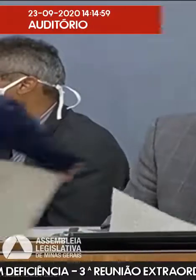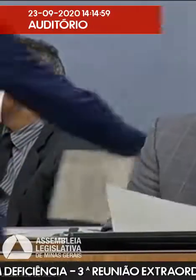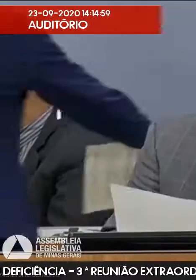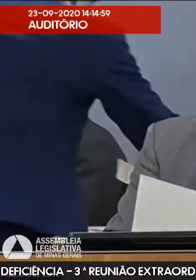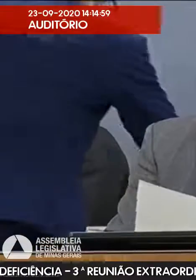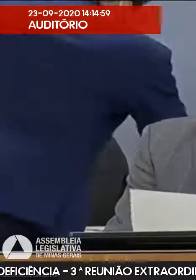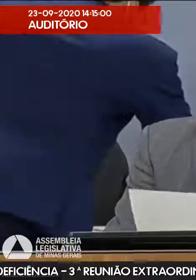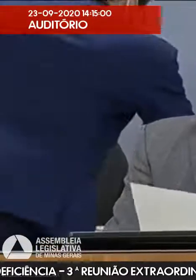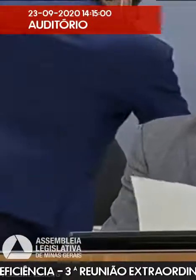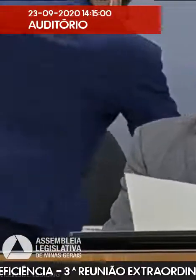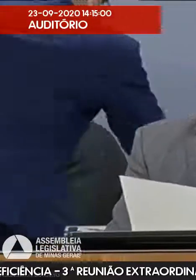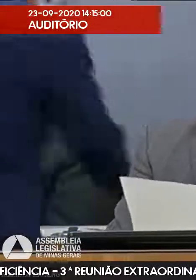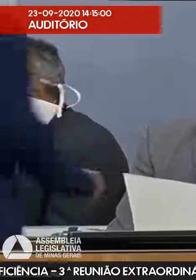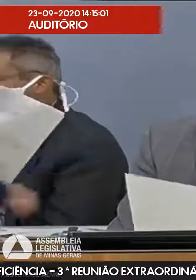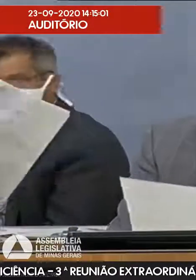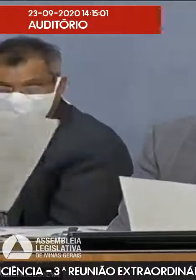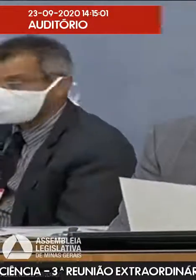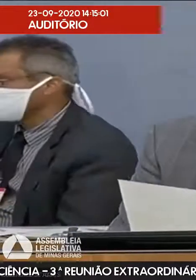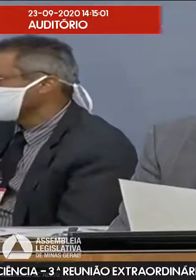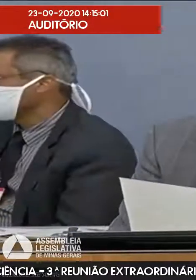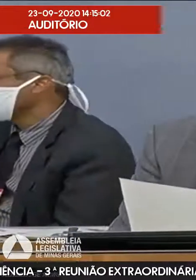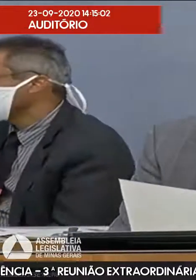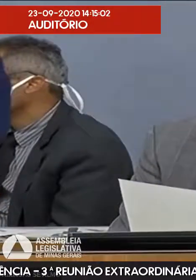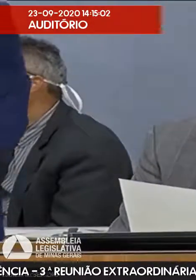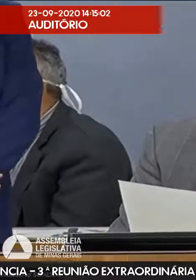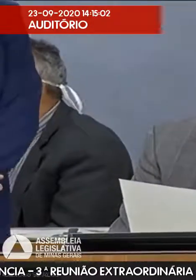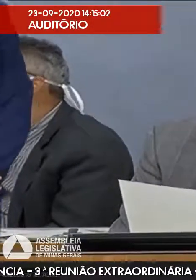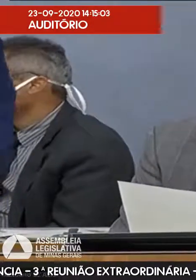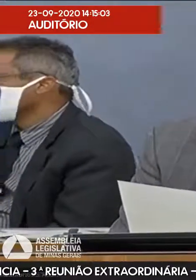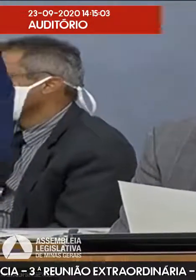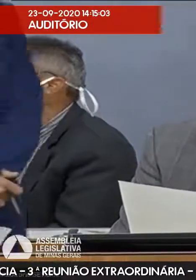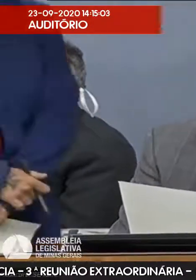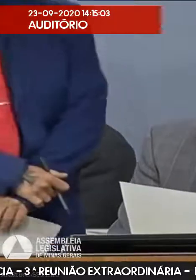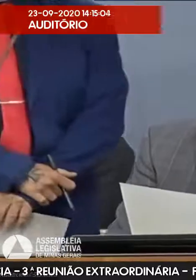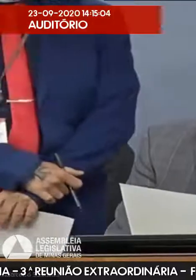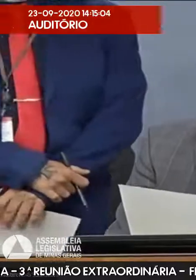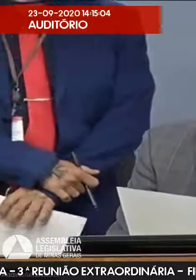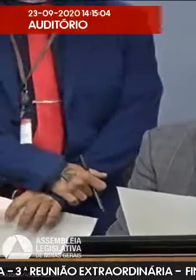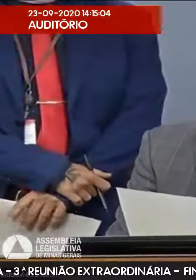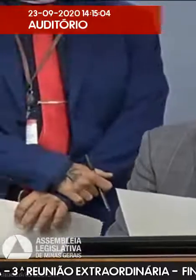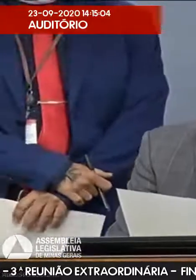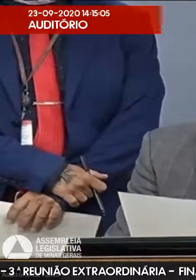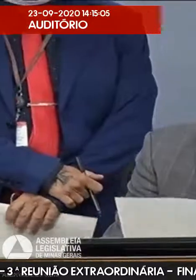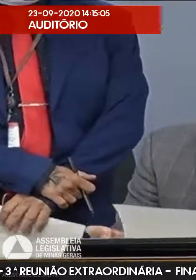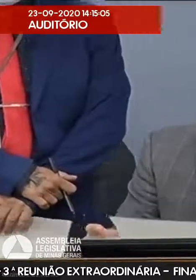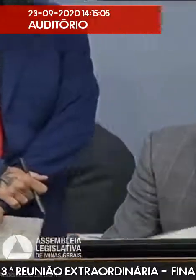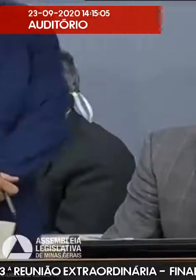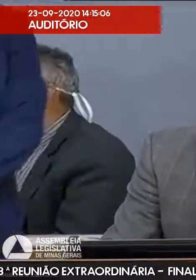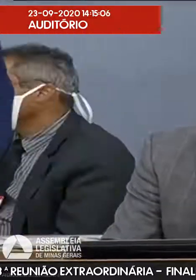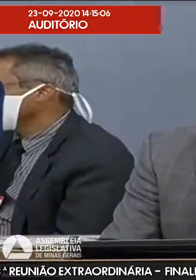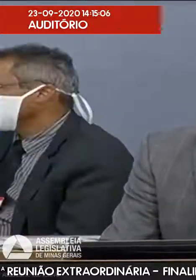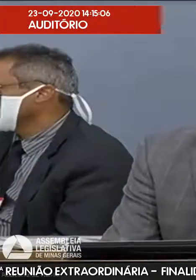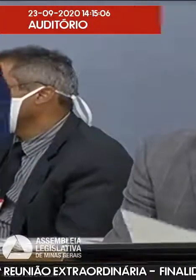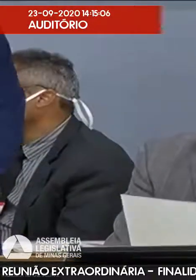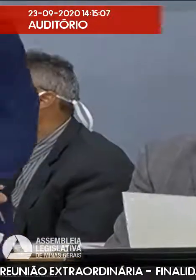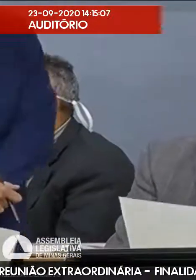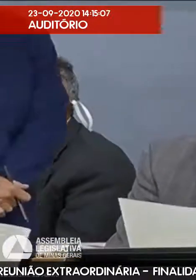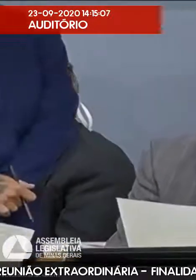A presidência informa o recebimento das seguintes correspondências: da Secretaria de Estado de Governo,